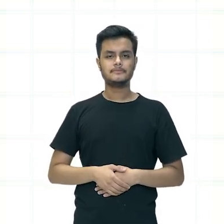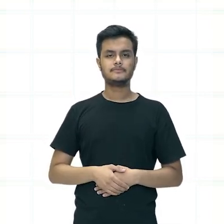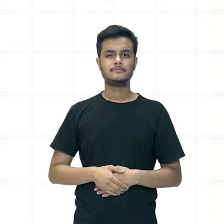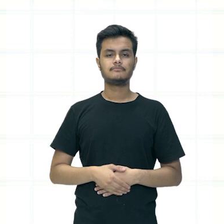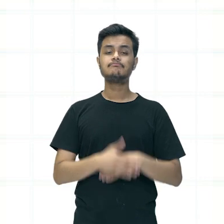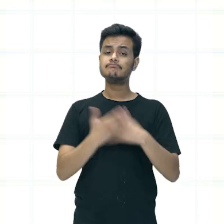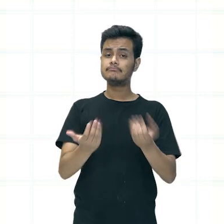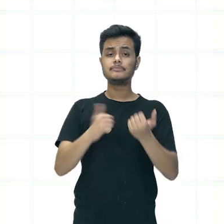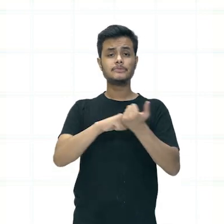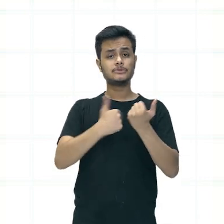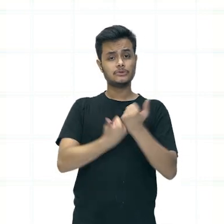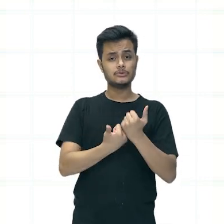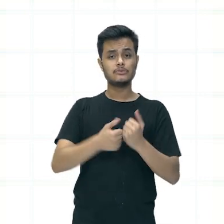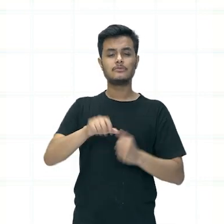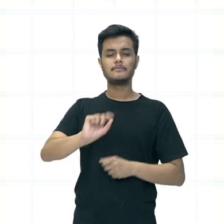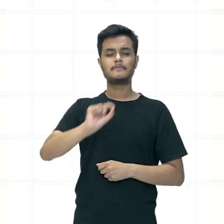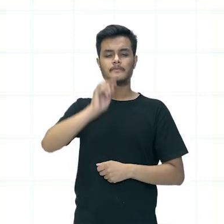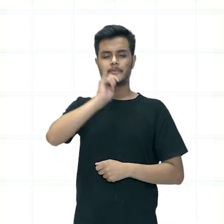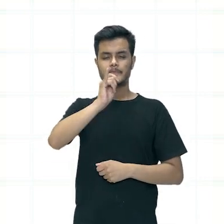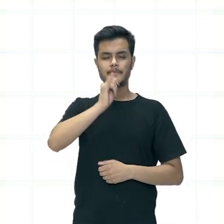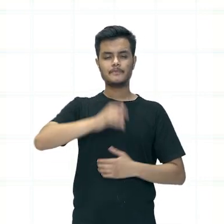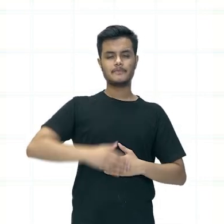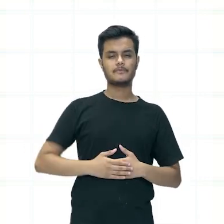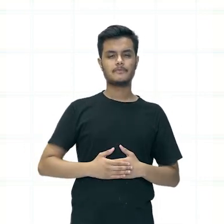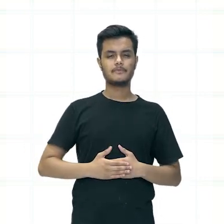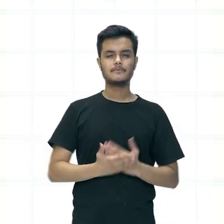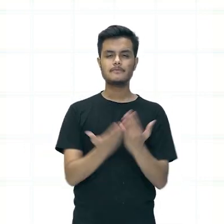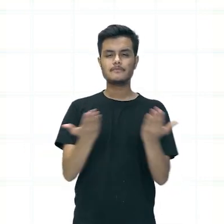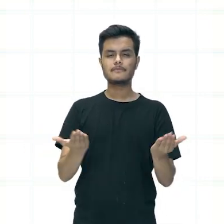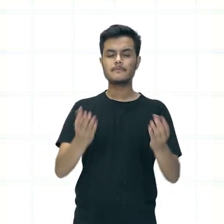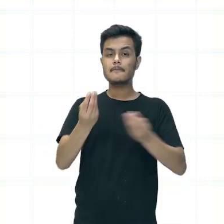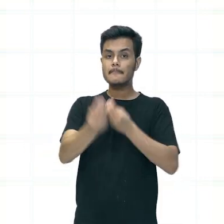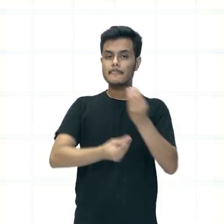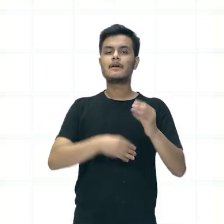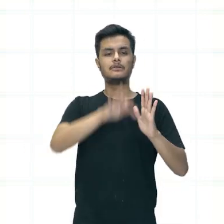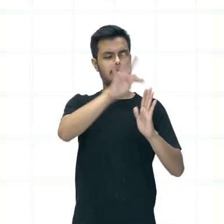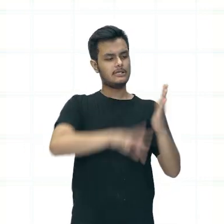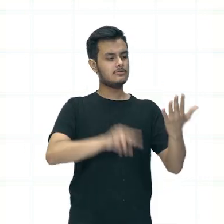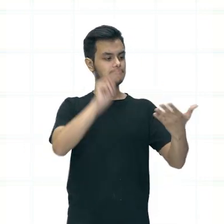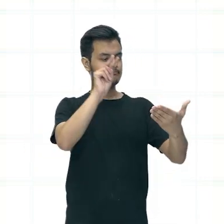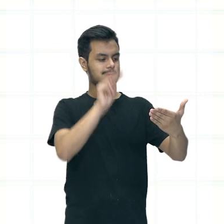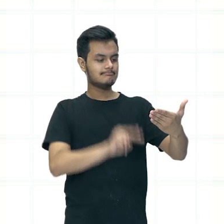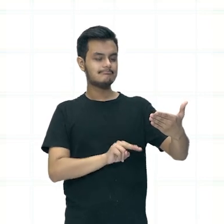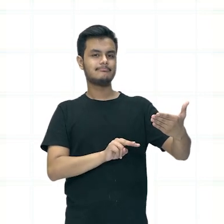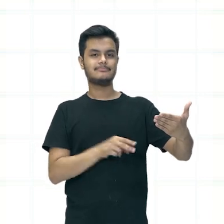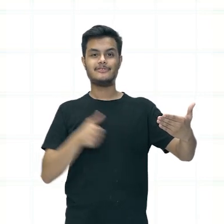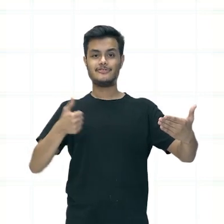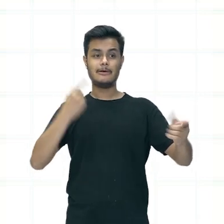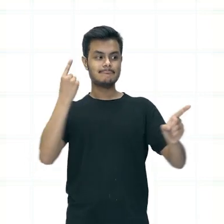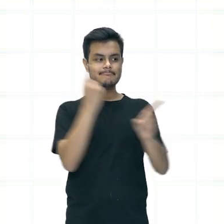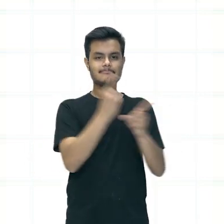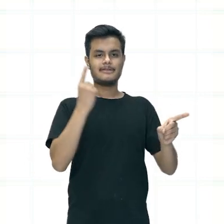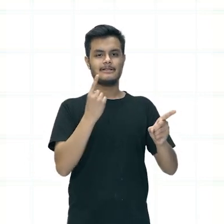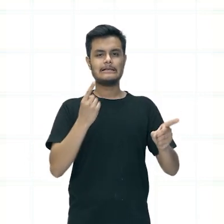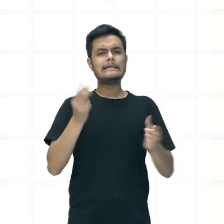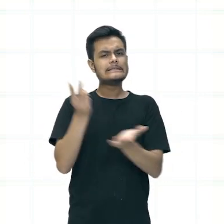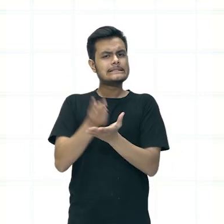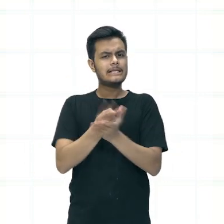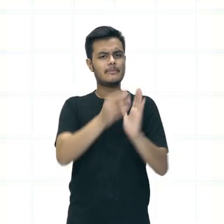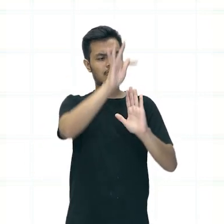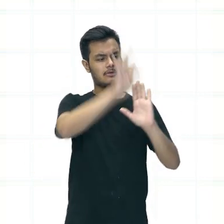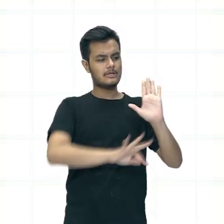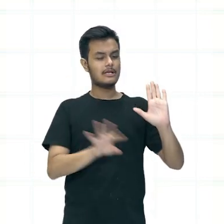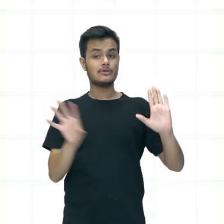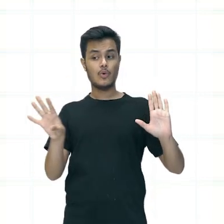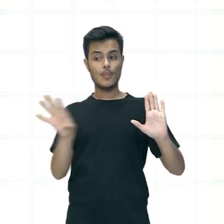Está substituindo o termo. O que que eu vou fazer? Eu corro no texto, tá? Todas as vezes, ok?